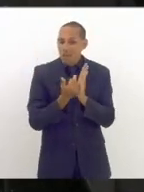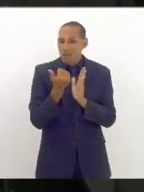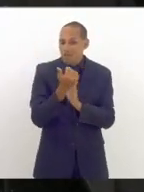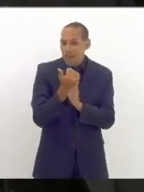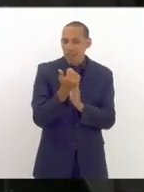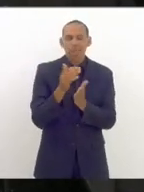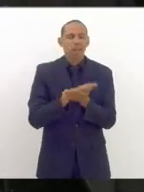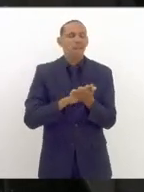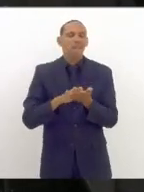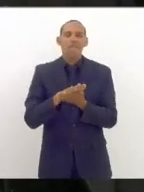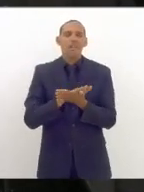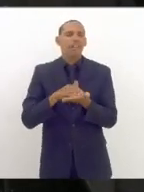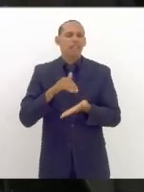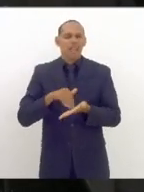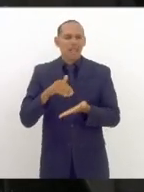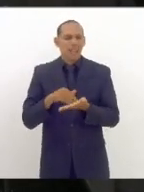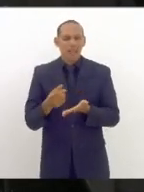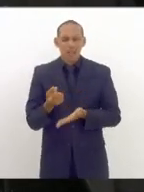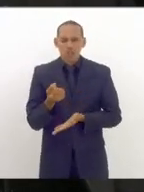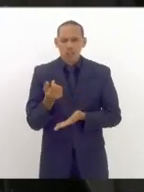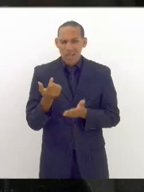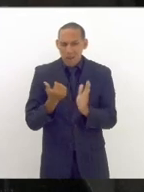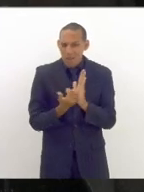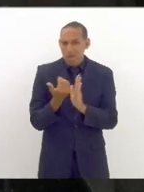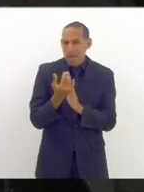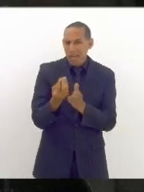um real, a secretaria não teve um real a mais,